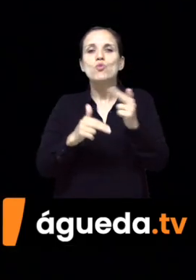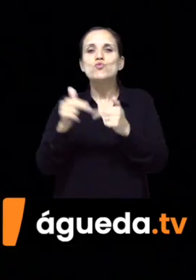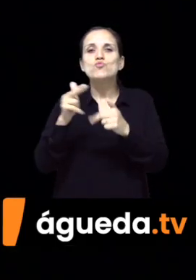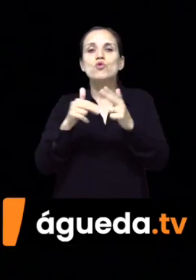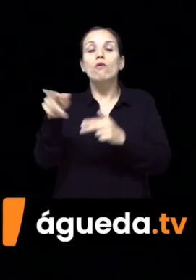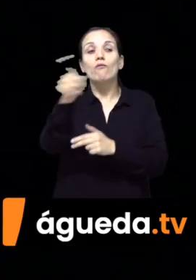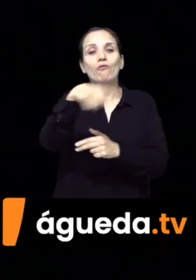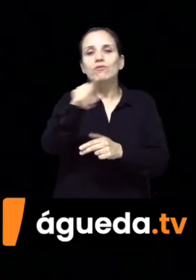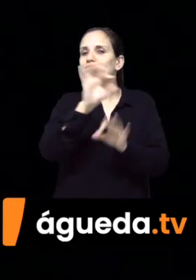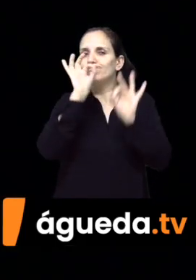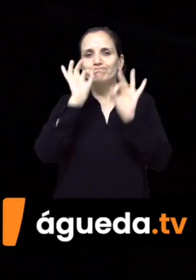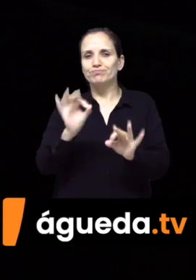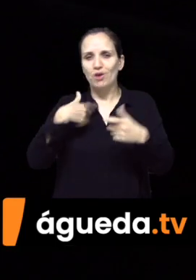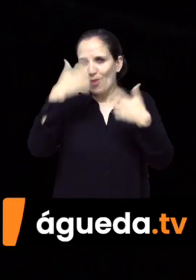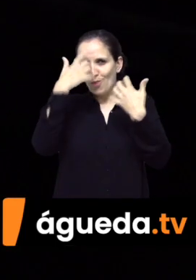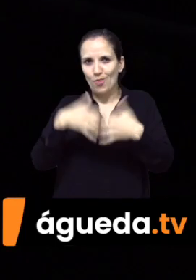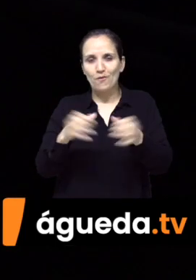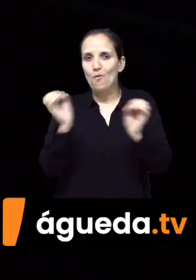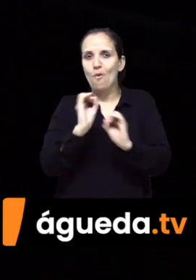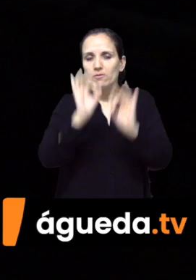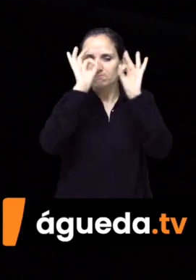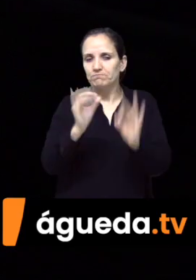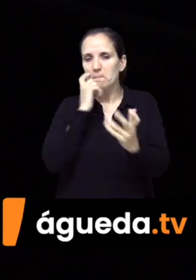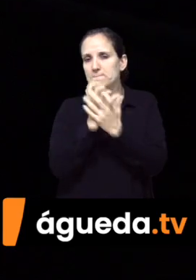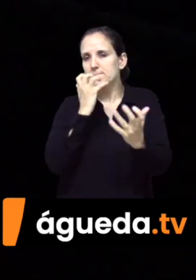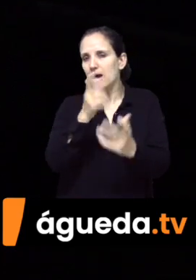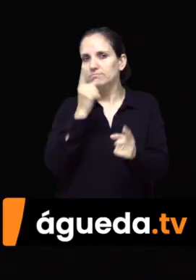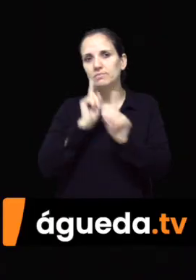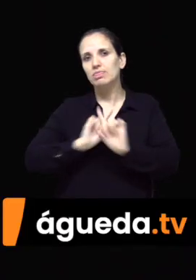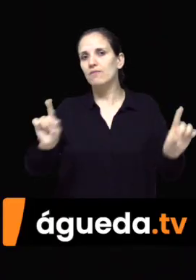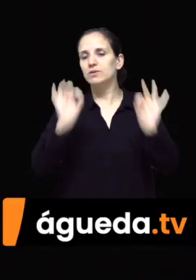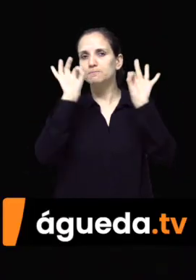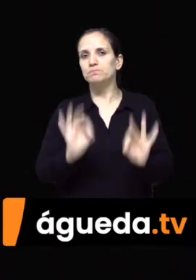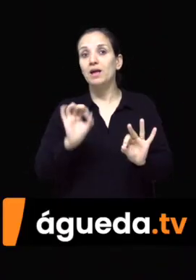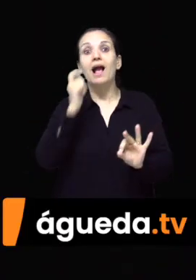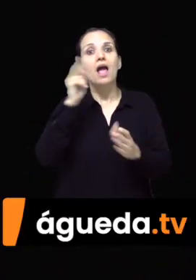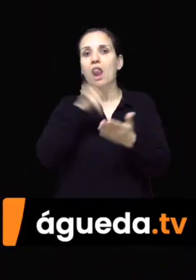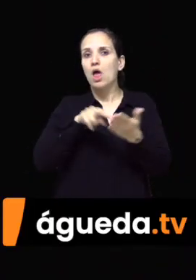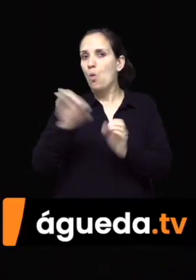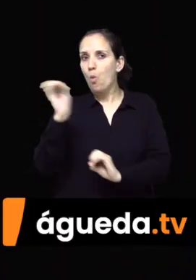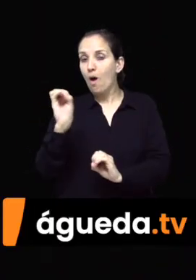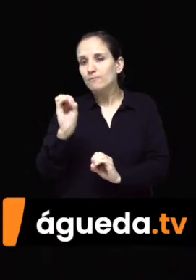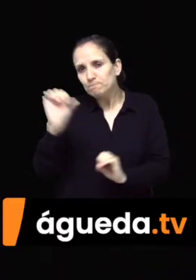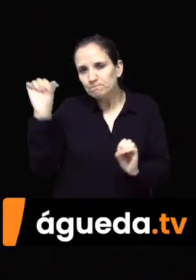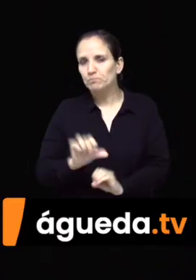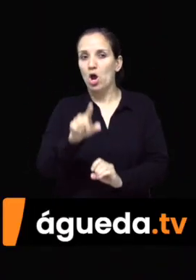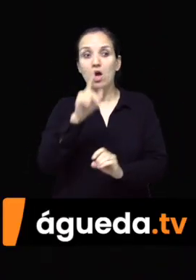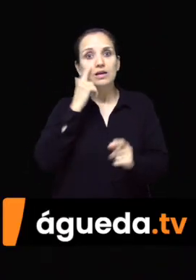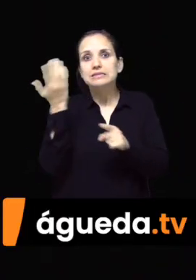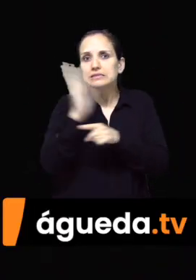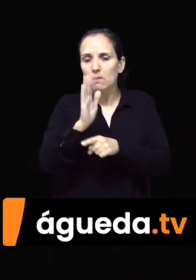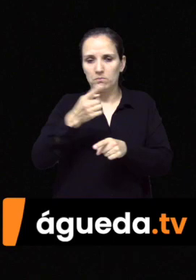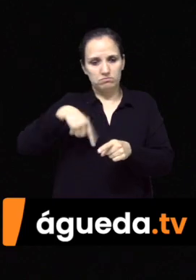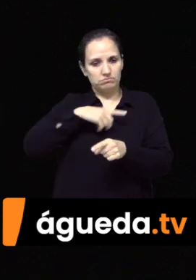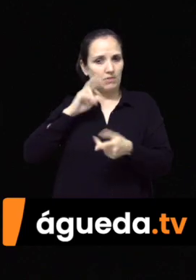para este município, um exemplo que nos orgulha muito. Orgulha-nos também os vossos pais, porque isto é o reflexo daquilo que vocês,